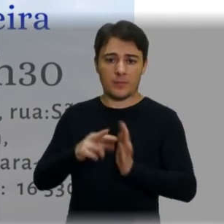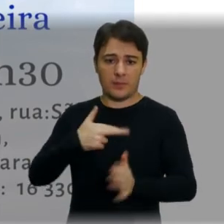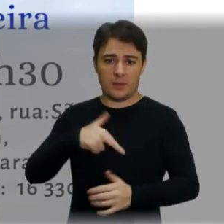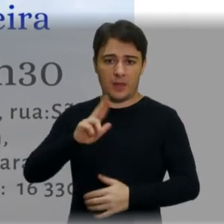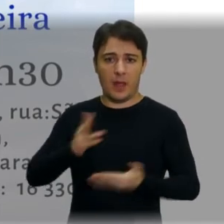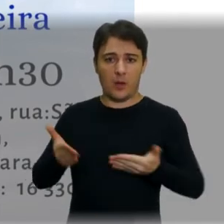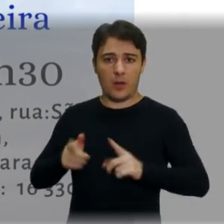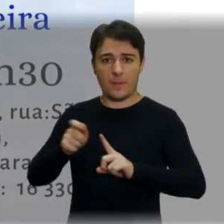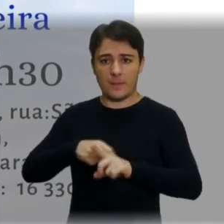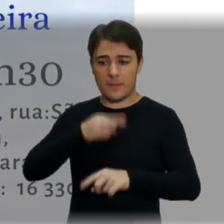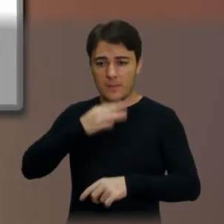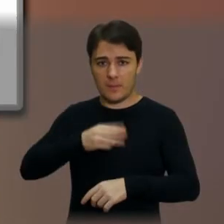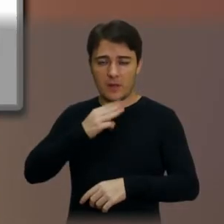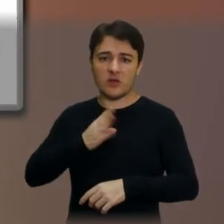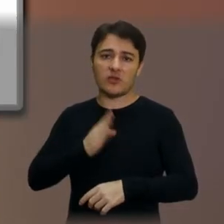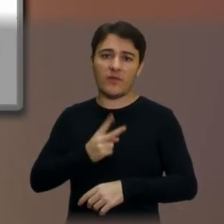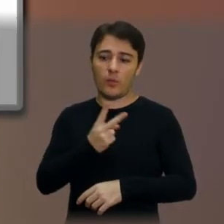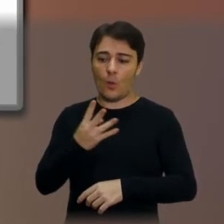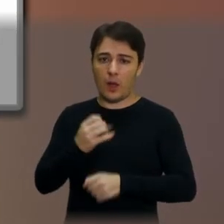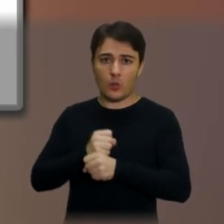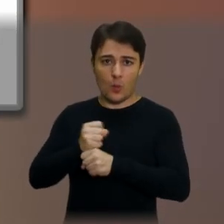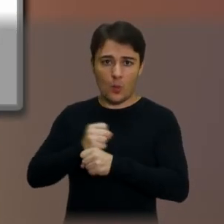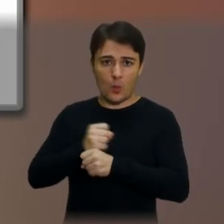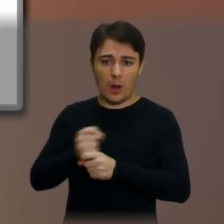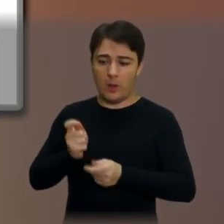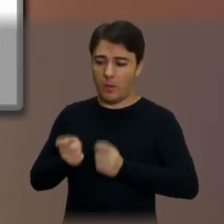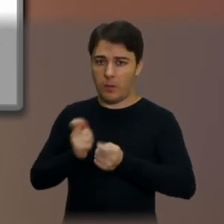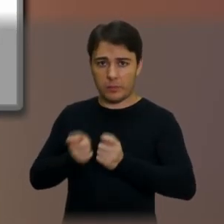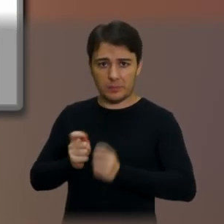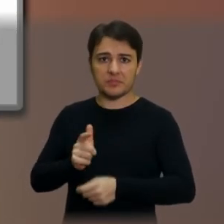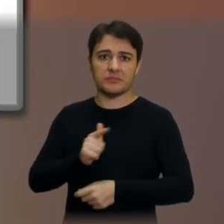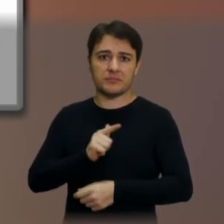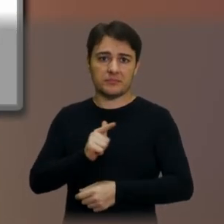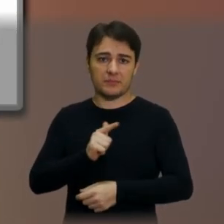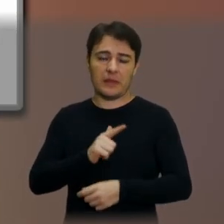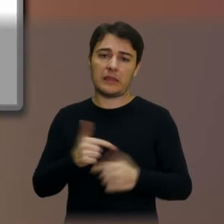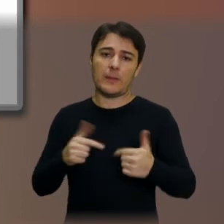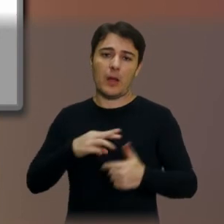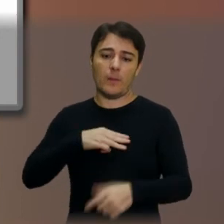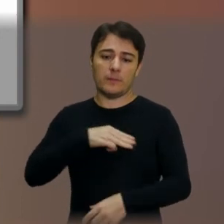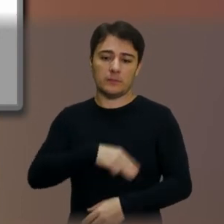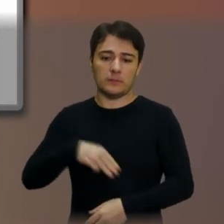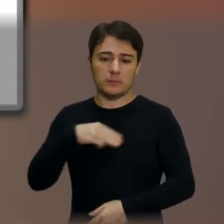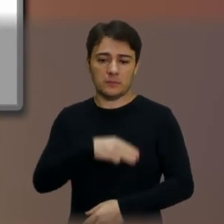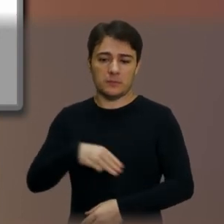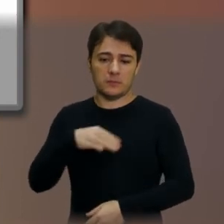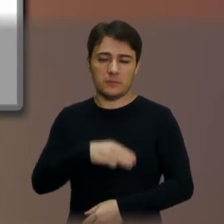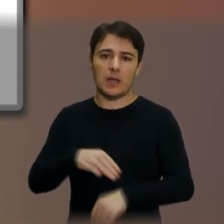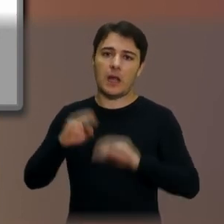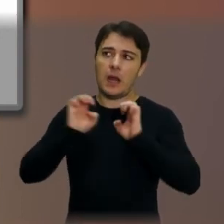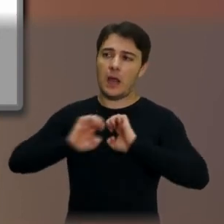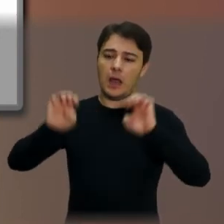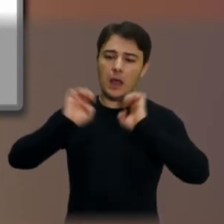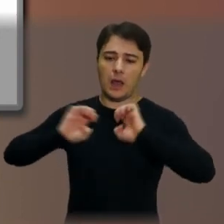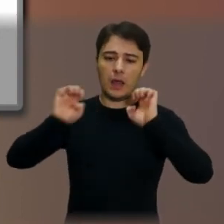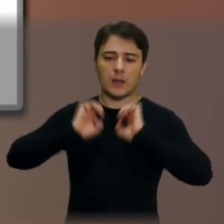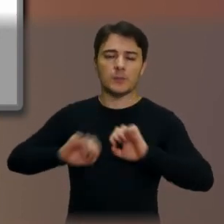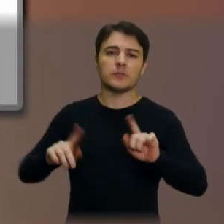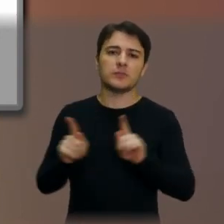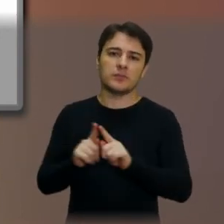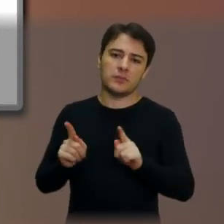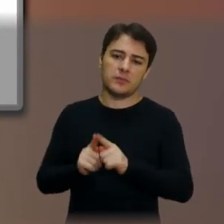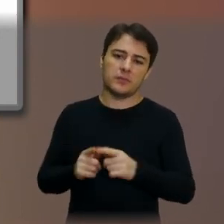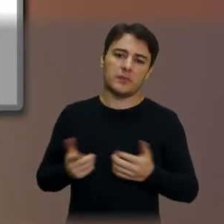agora no mês de março a gente completa 24 anos de admissão de a evangelização de